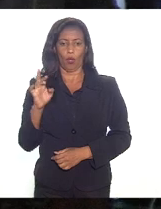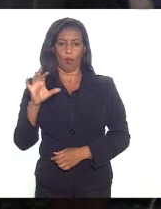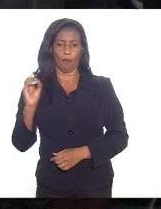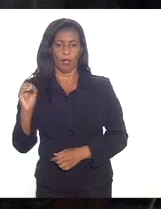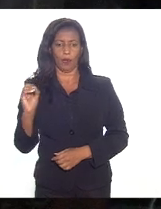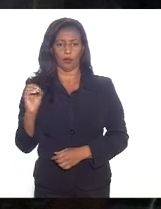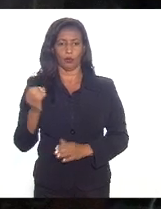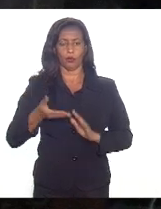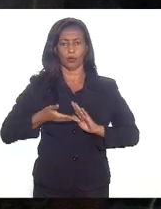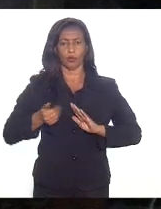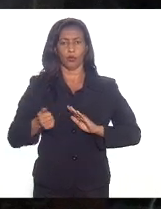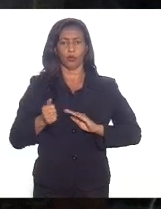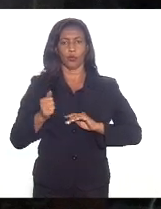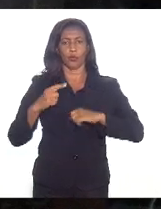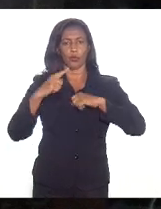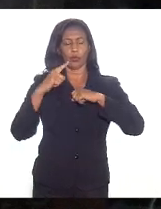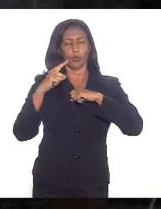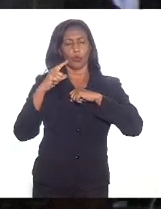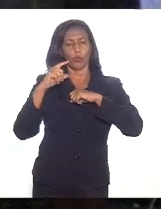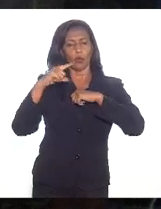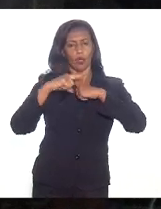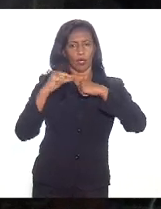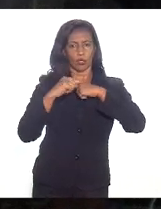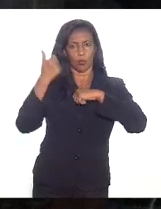o artigo 1º do decreto.